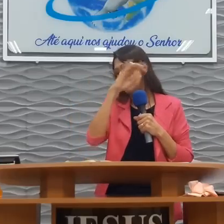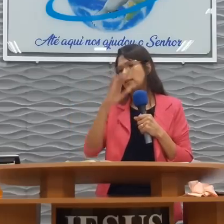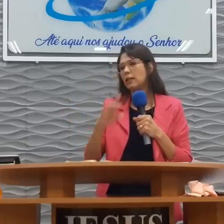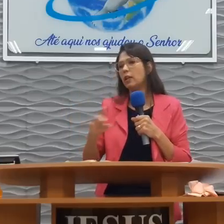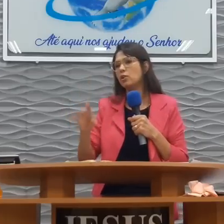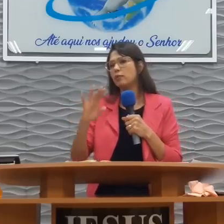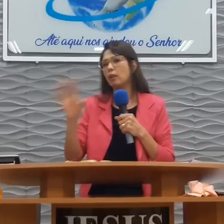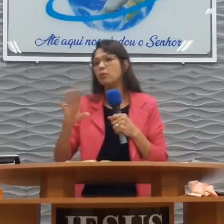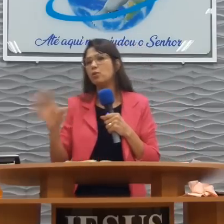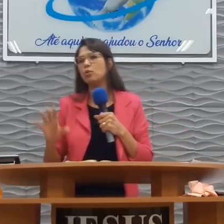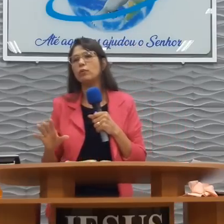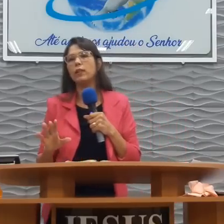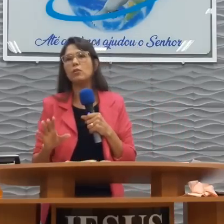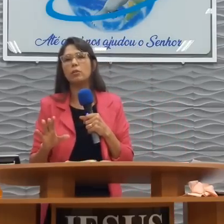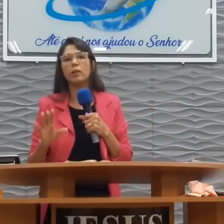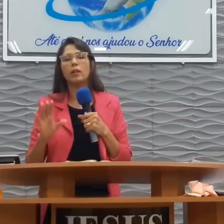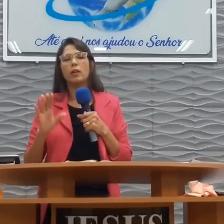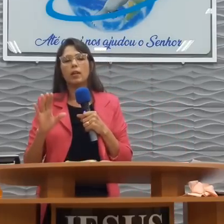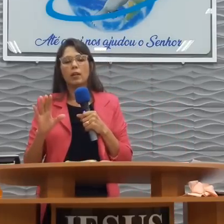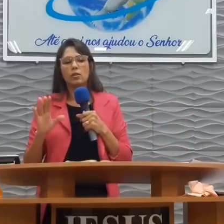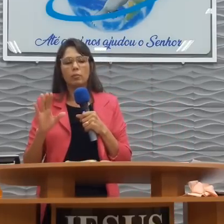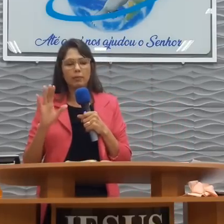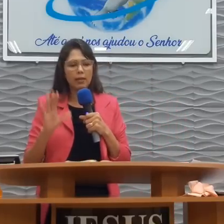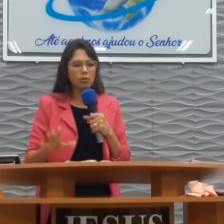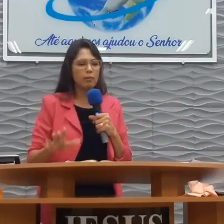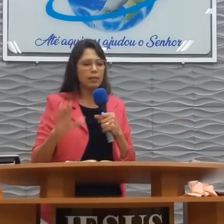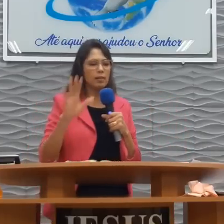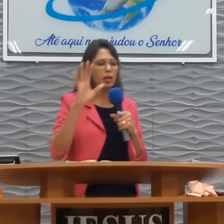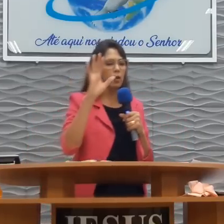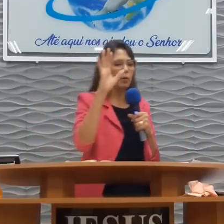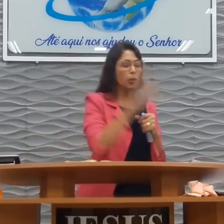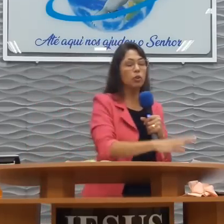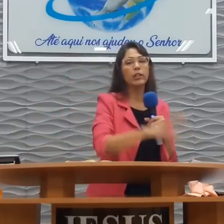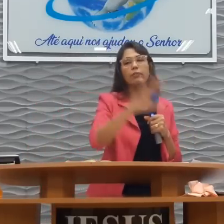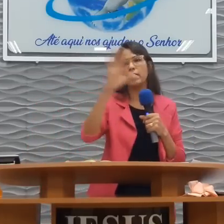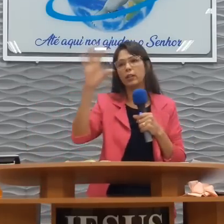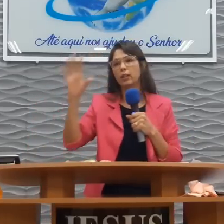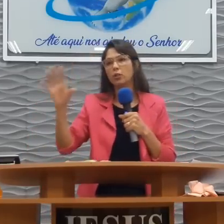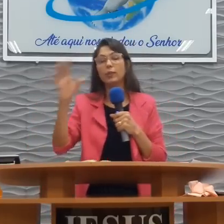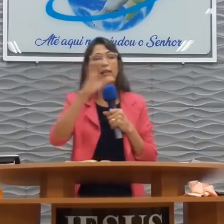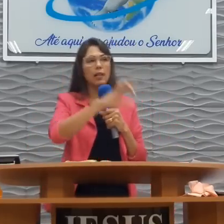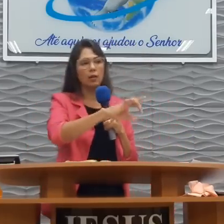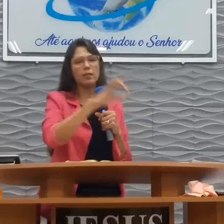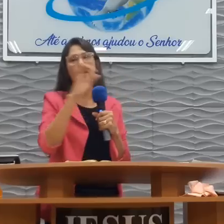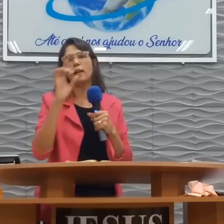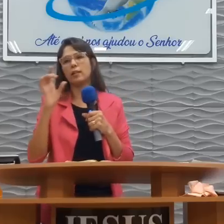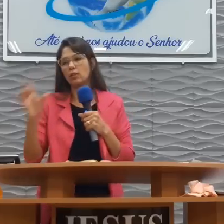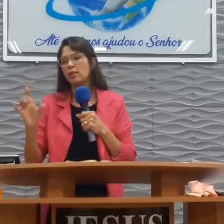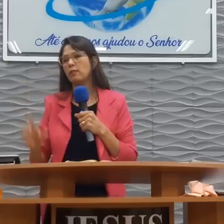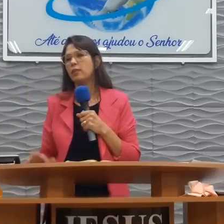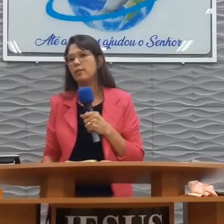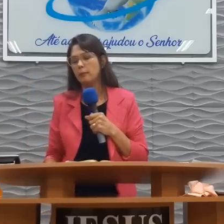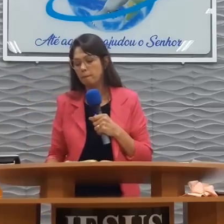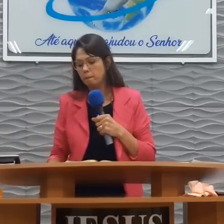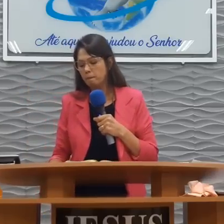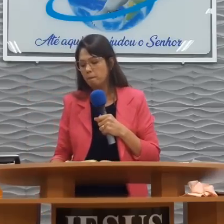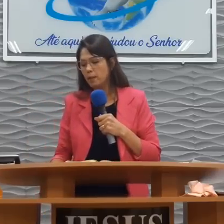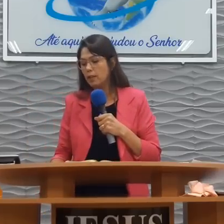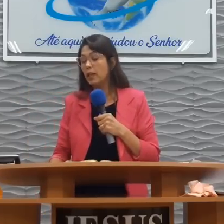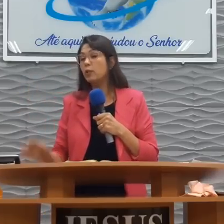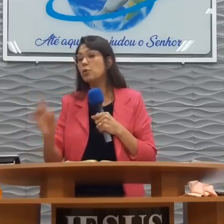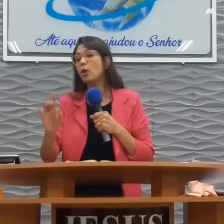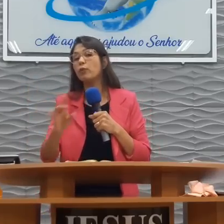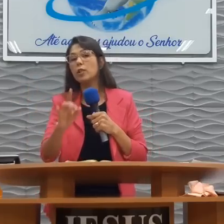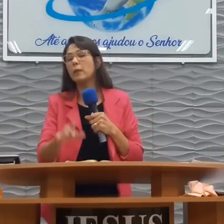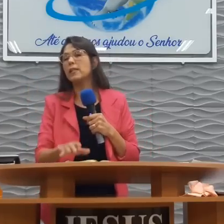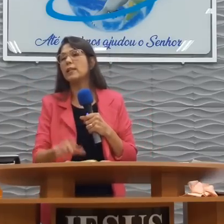um ano passado, a gente teve um estudo falando sobre masturbação e pornografia em uma das aulas da nossa revista.